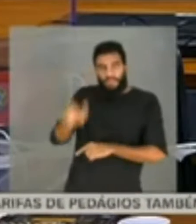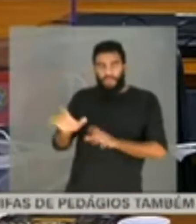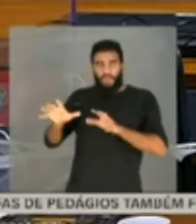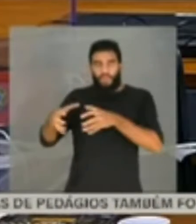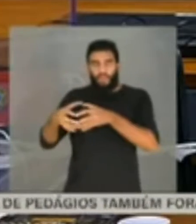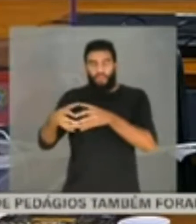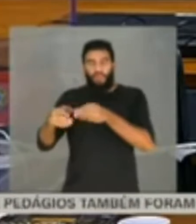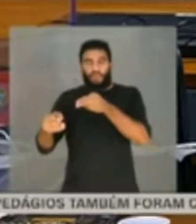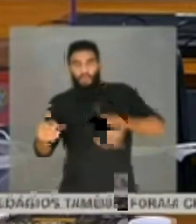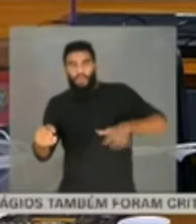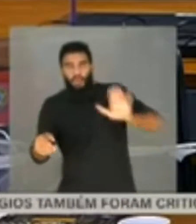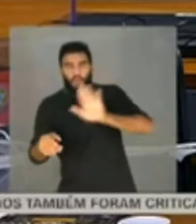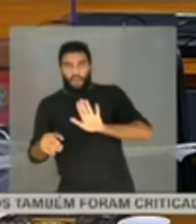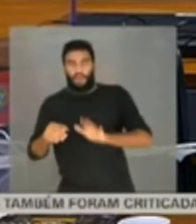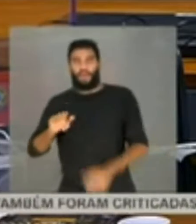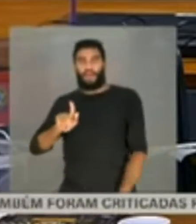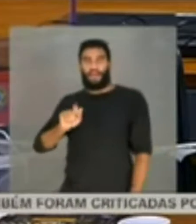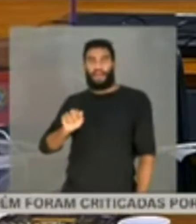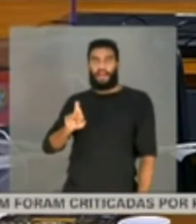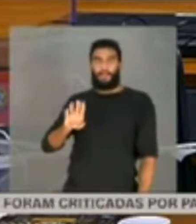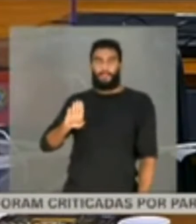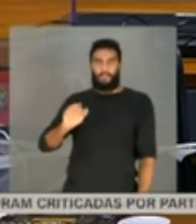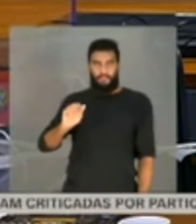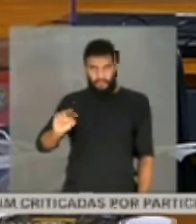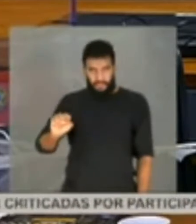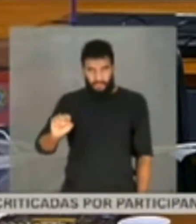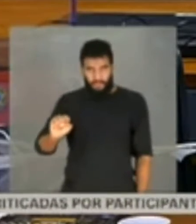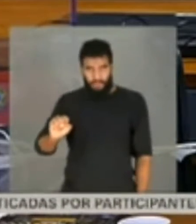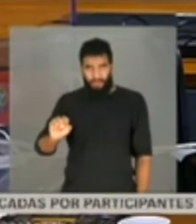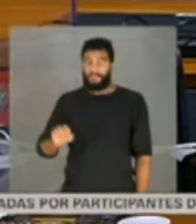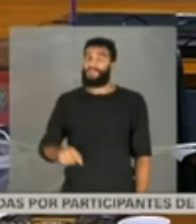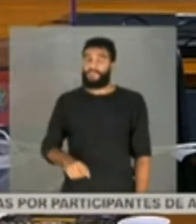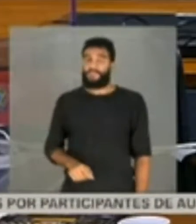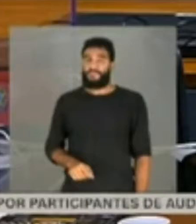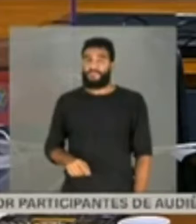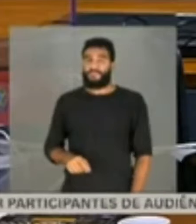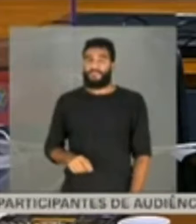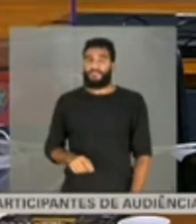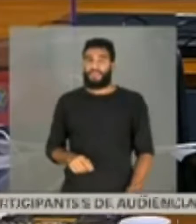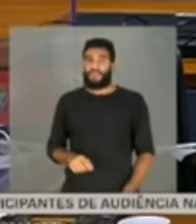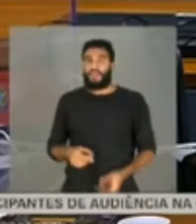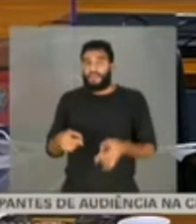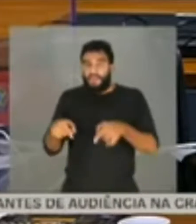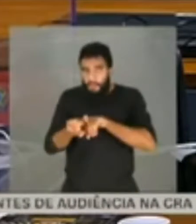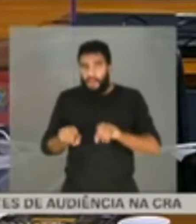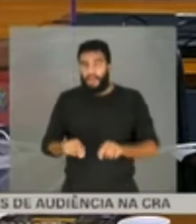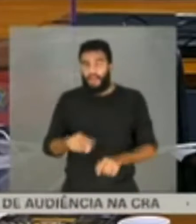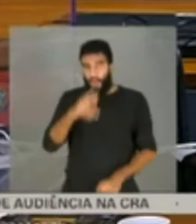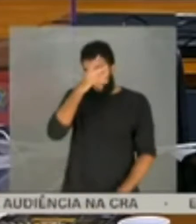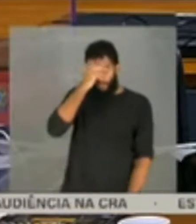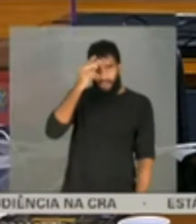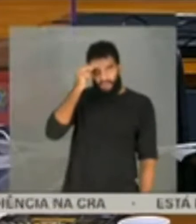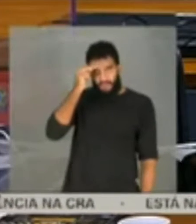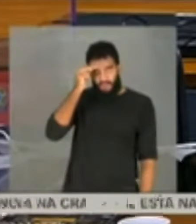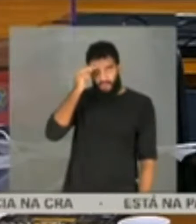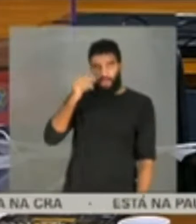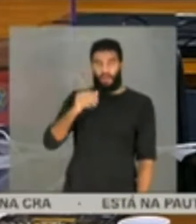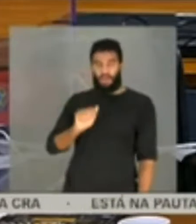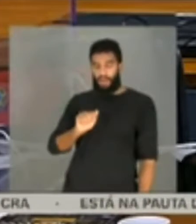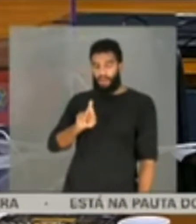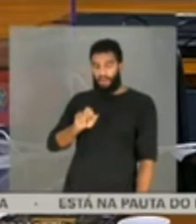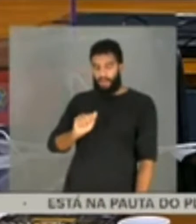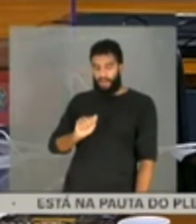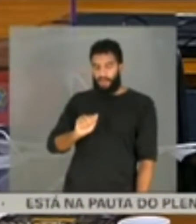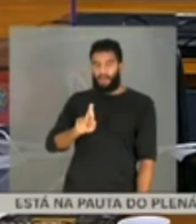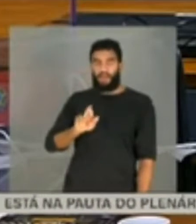executivo do Consórcio Nordeste, Carlos Eduardo Gabas, e em relação ao prefeito de